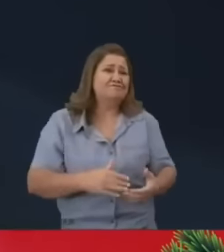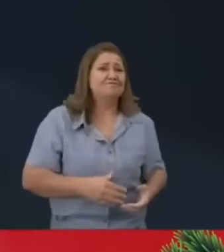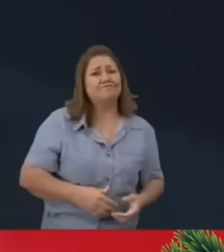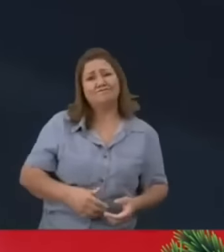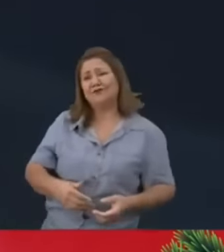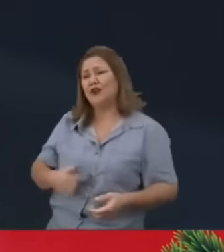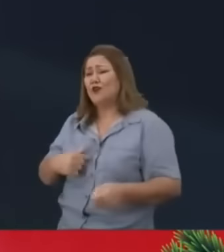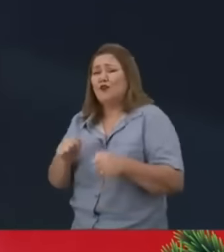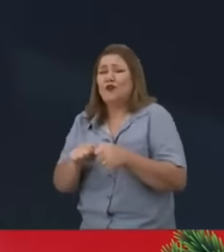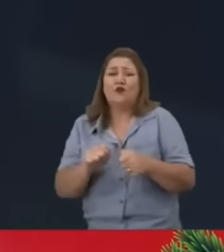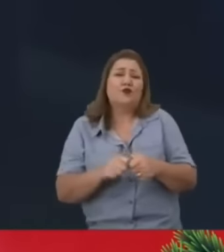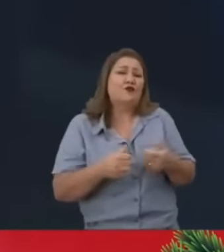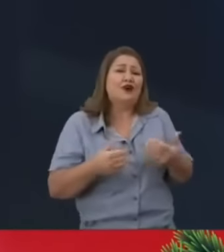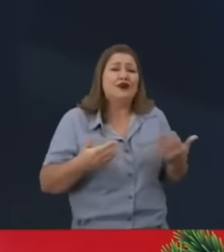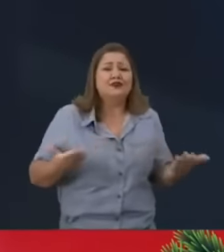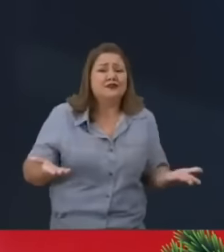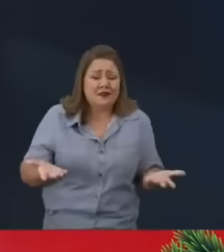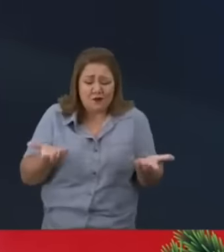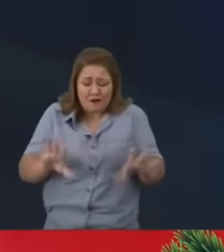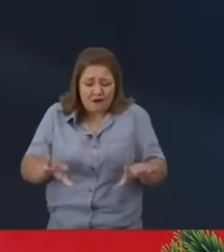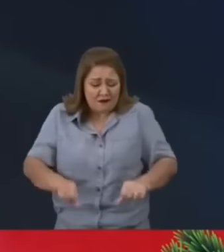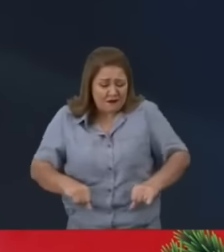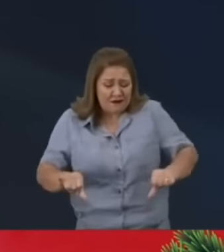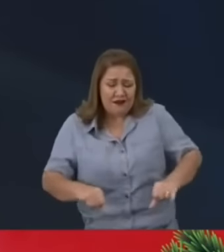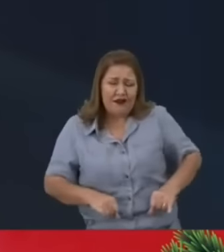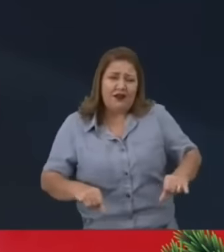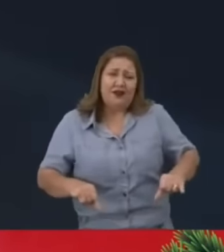O que é que eu vou fazer pra não sofrer?